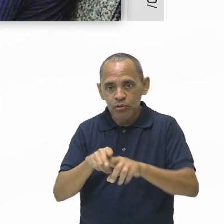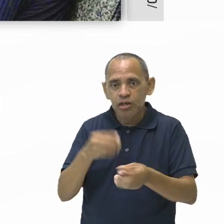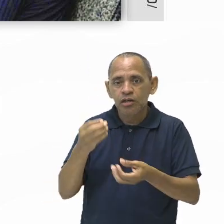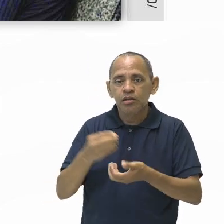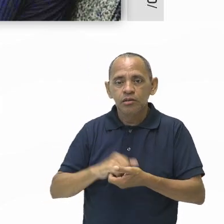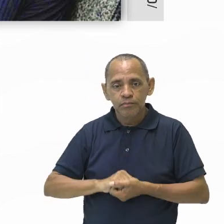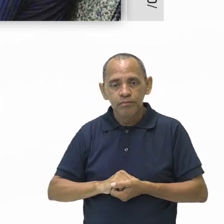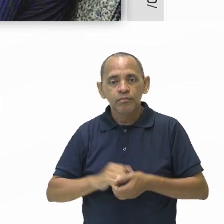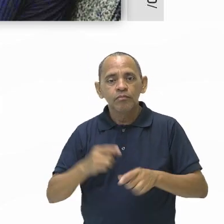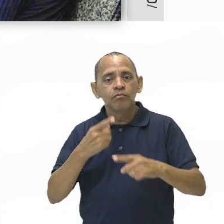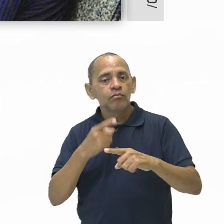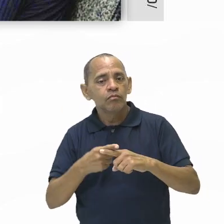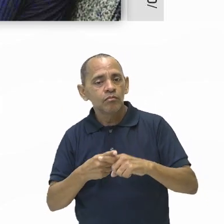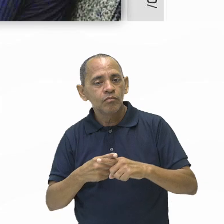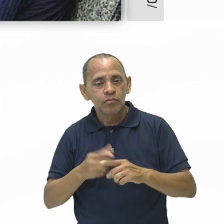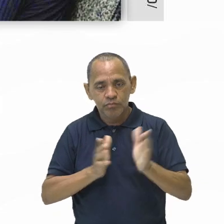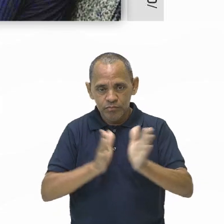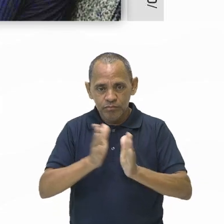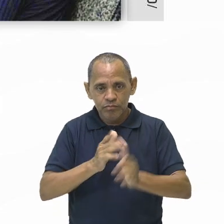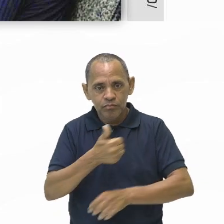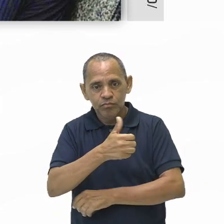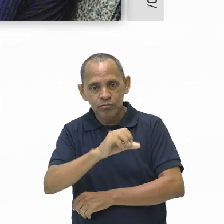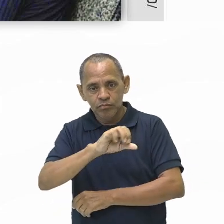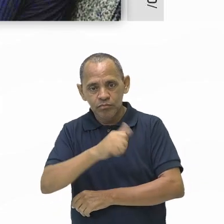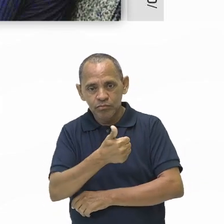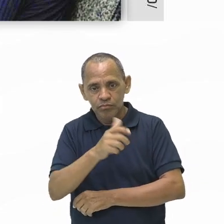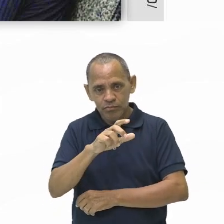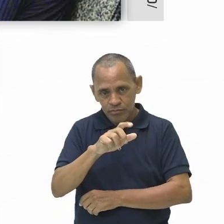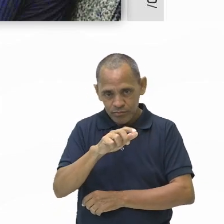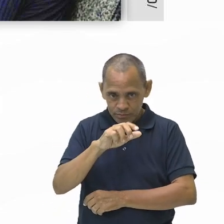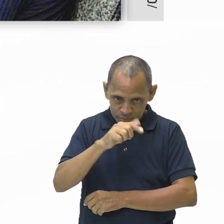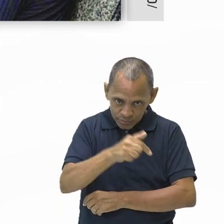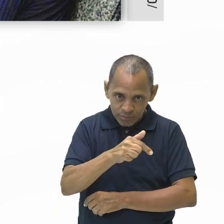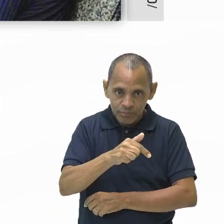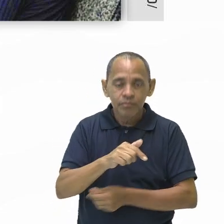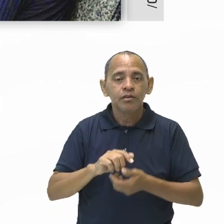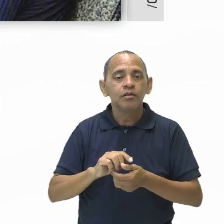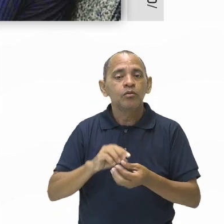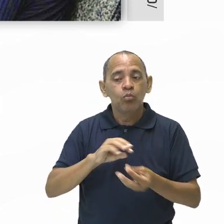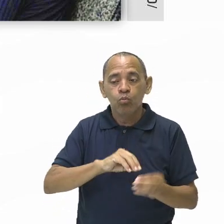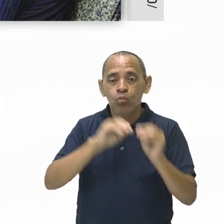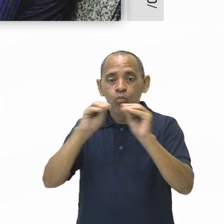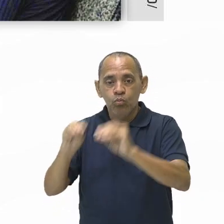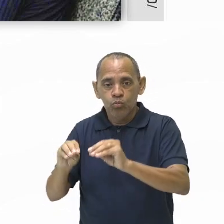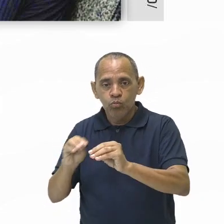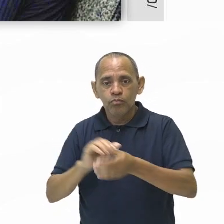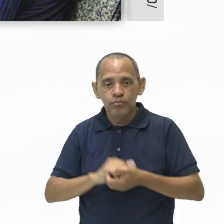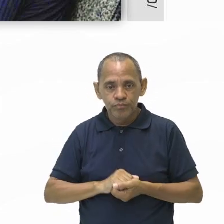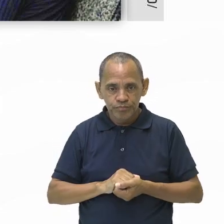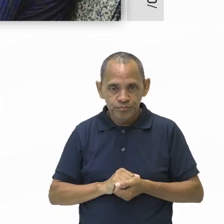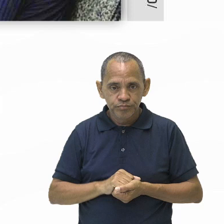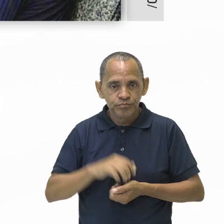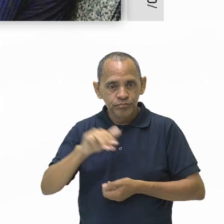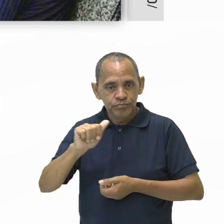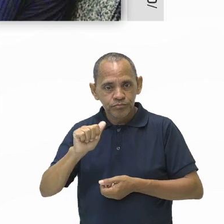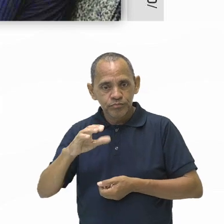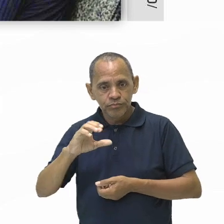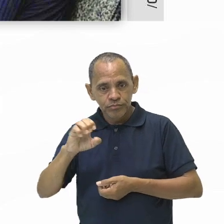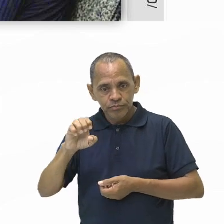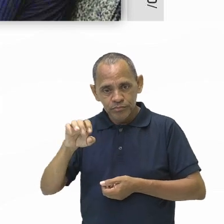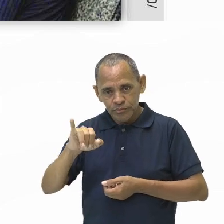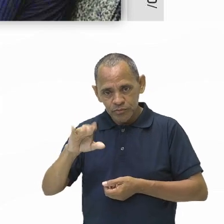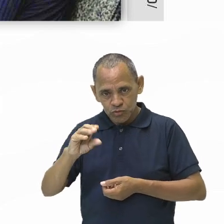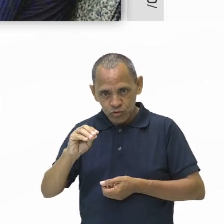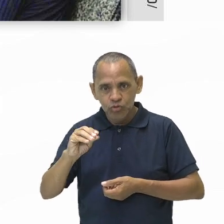de 1917, mudou-se para Maceió com a família em 1922. Ao chegar ao Brasil,